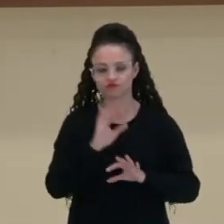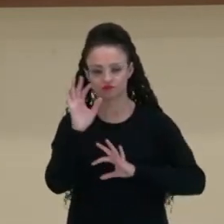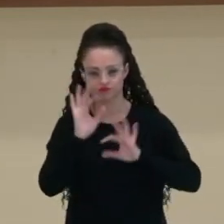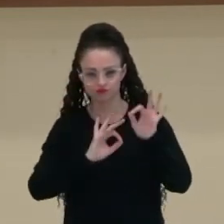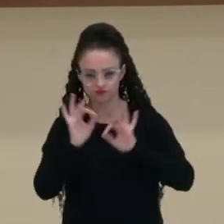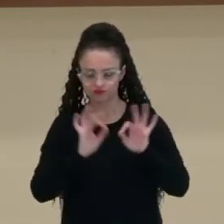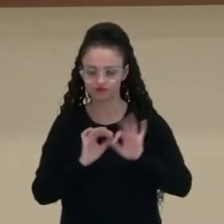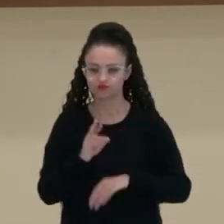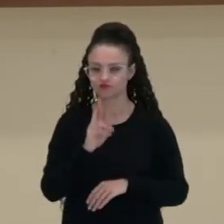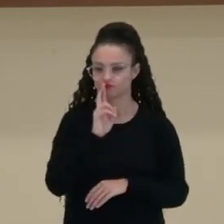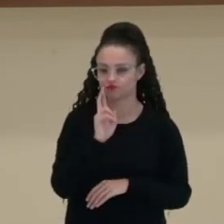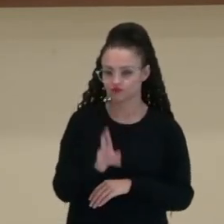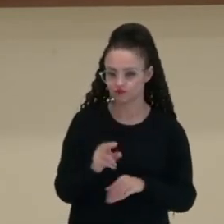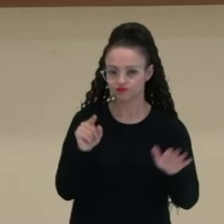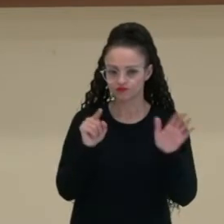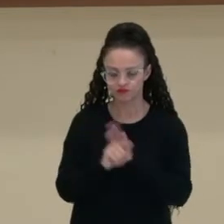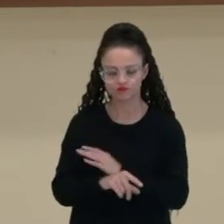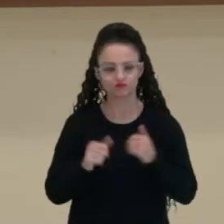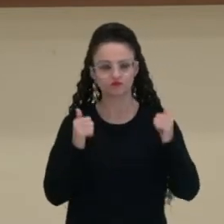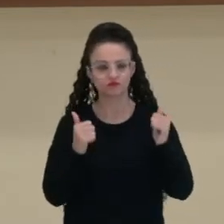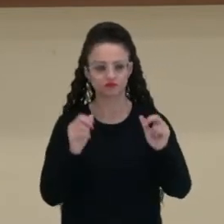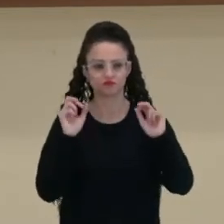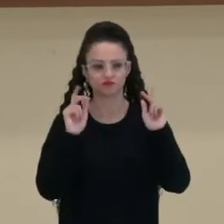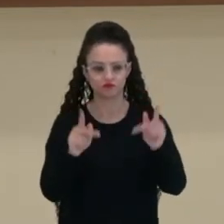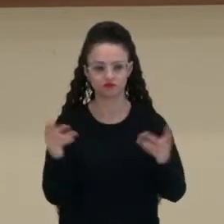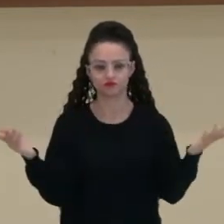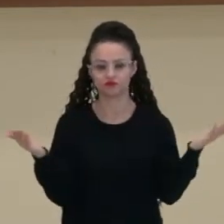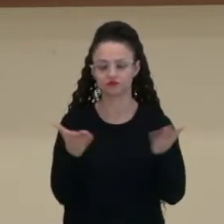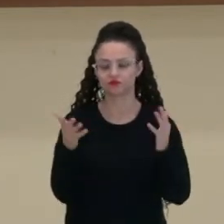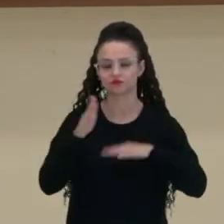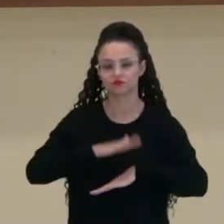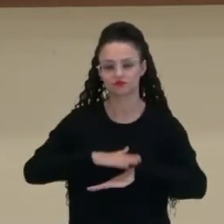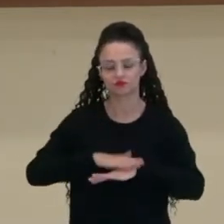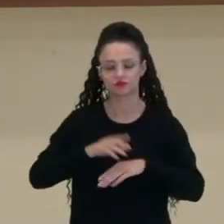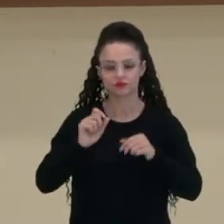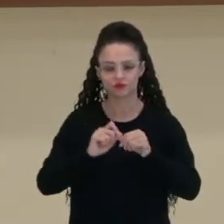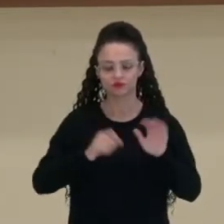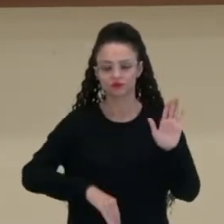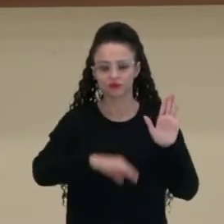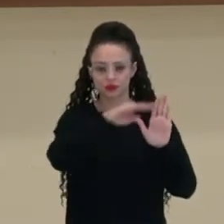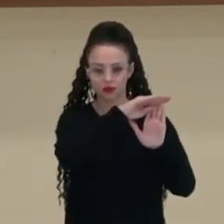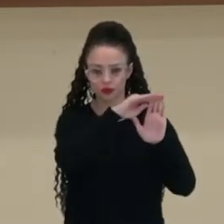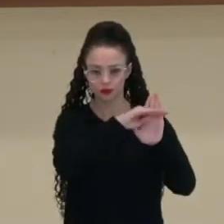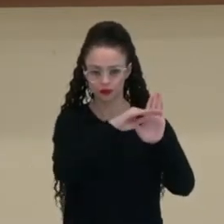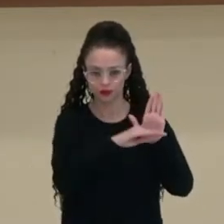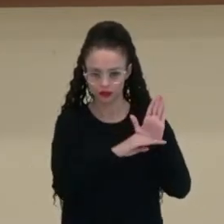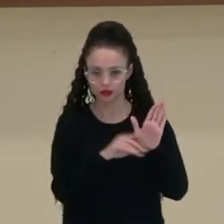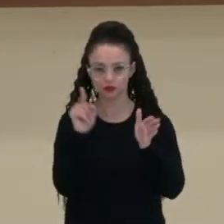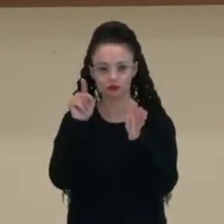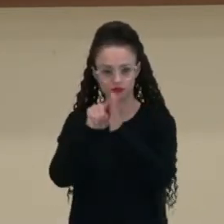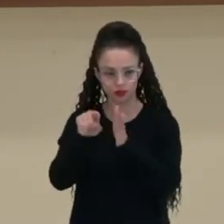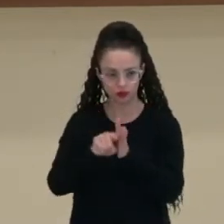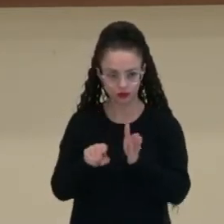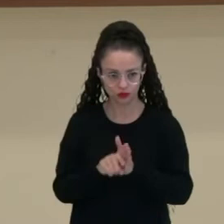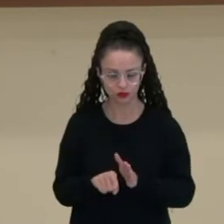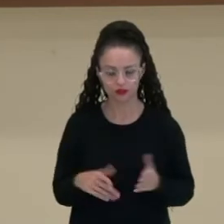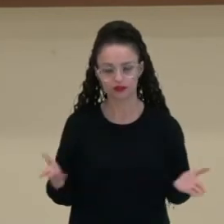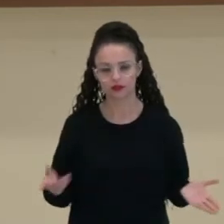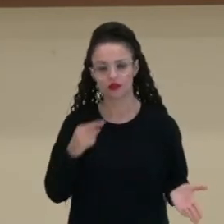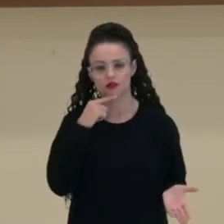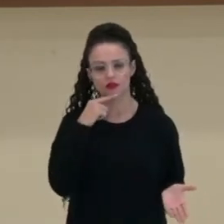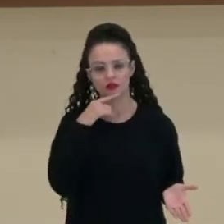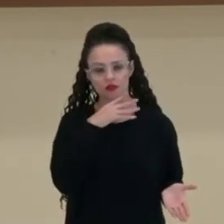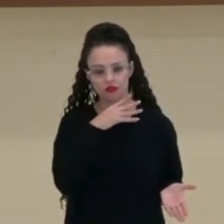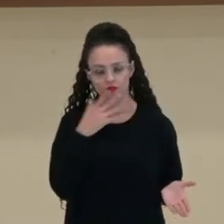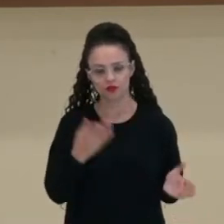engajada na resposta. Então você vai fazer o quê? Preparar um roteiro com algumas perguntas. Obviamente,